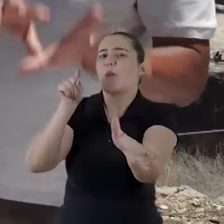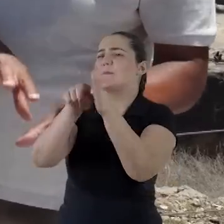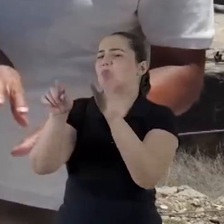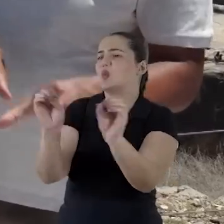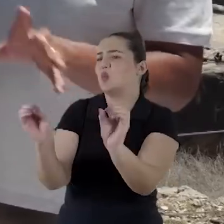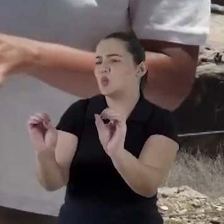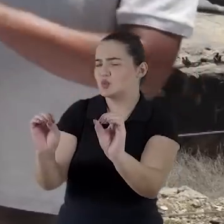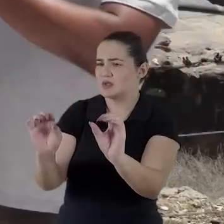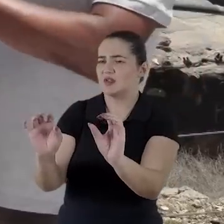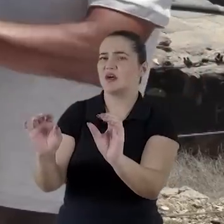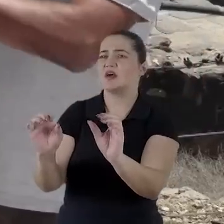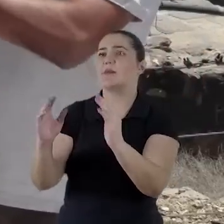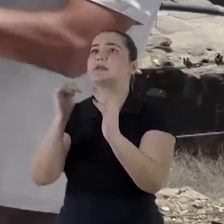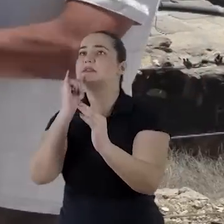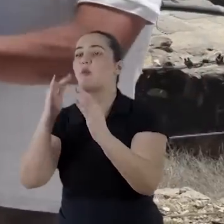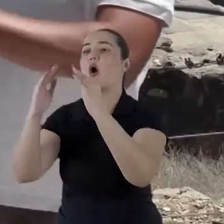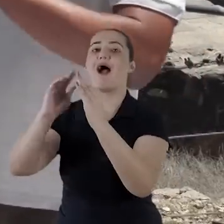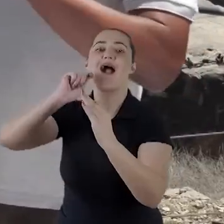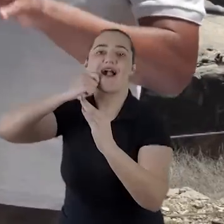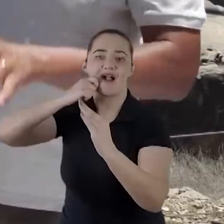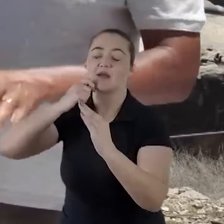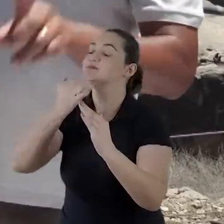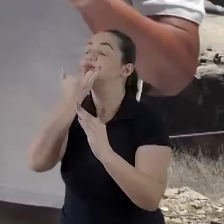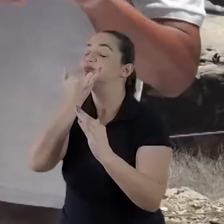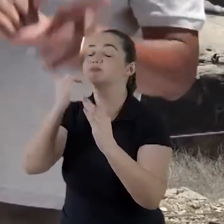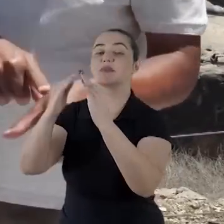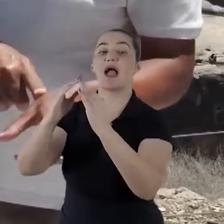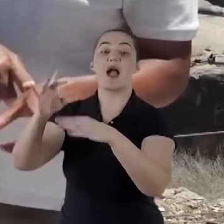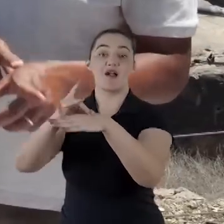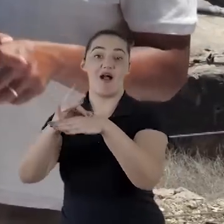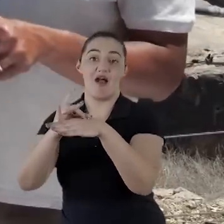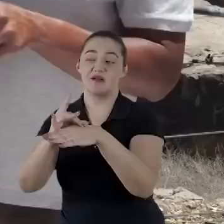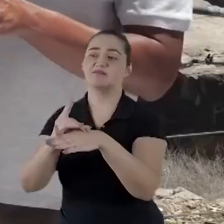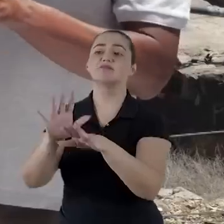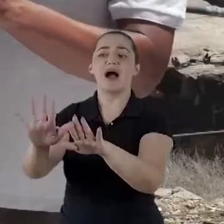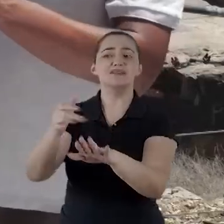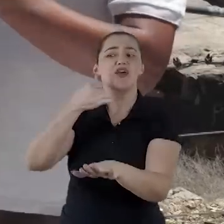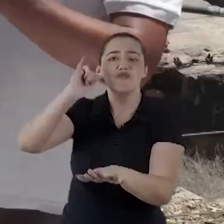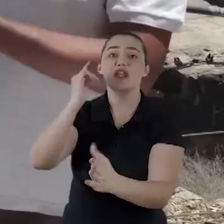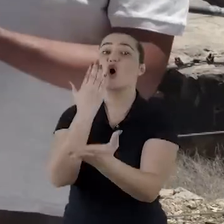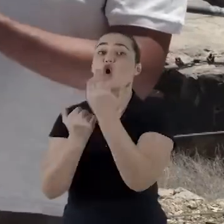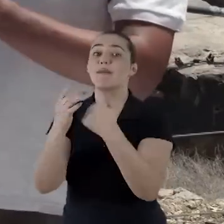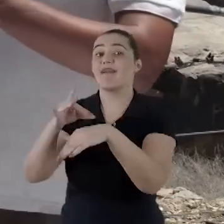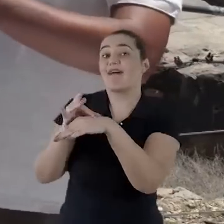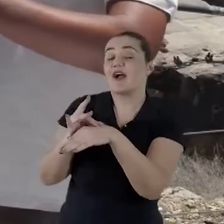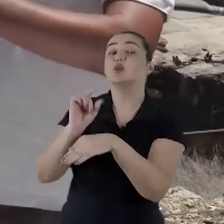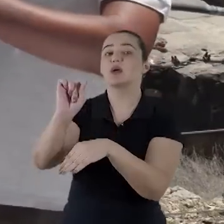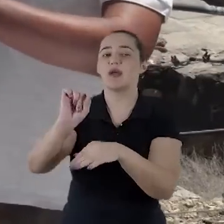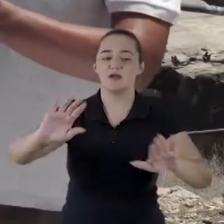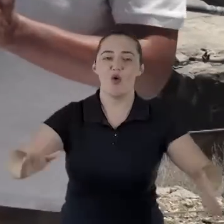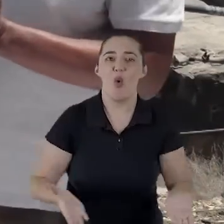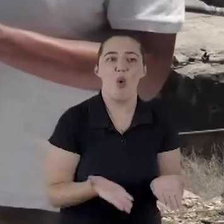ao mesmo tempo ele falou, olha, evitem comer carnes sacrificadas aos ídolos. Então, isso é uma evidência de que os